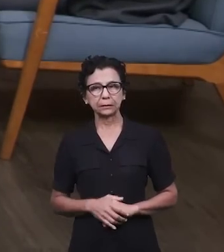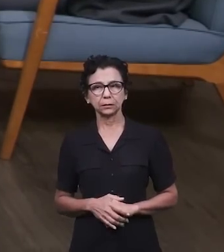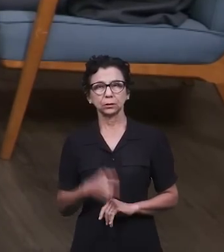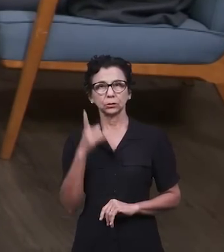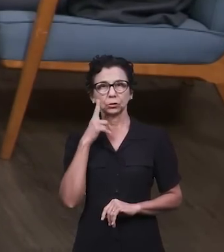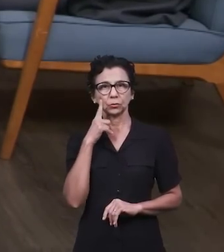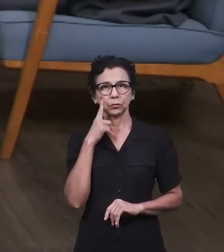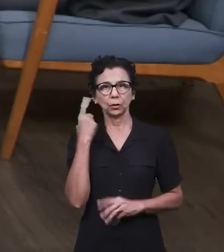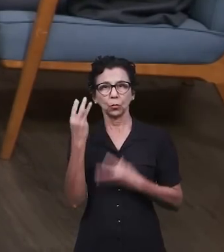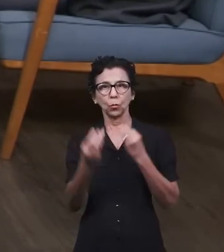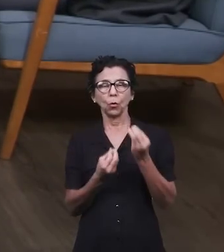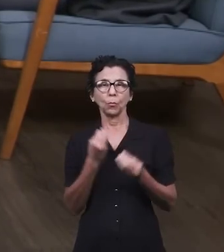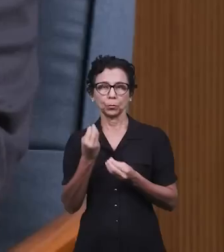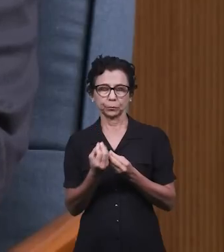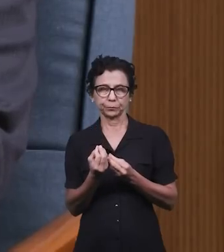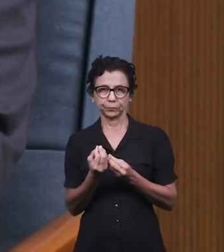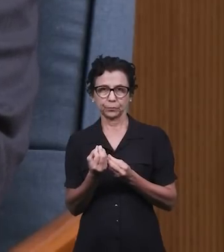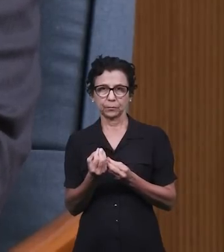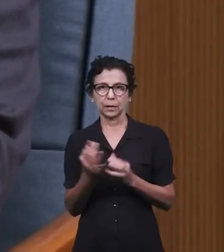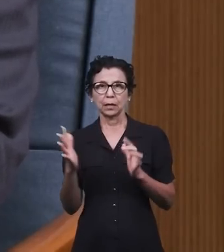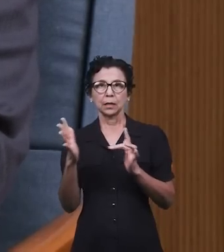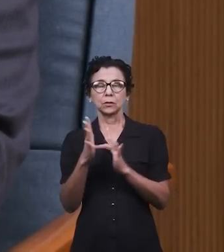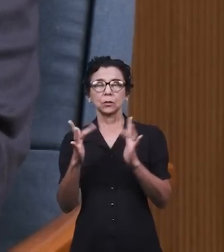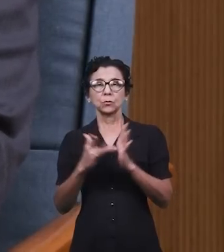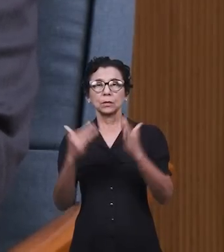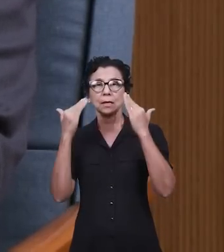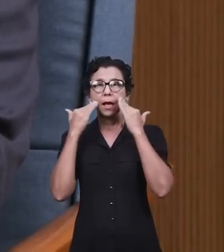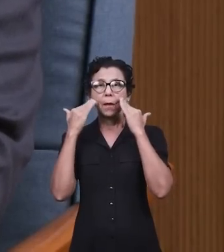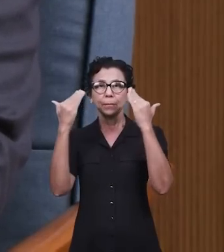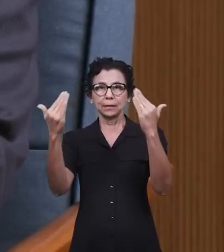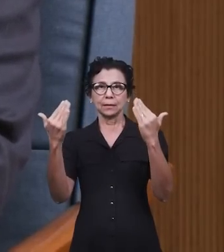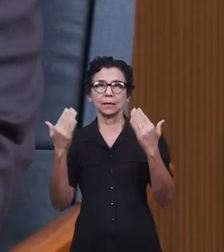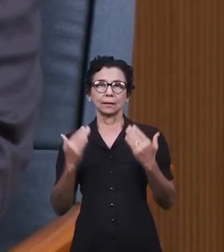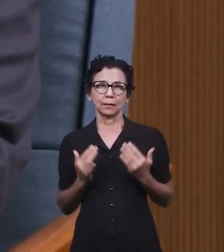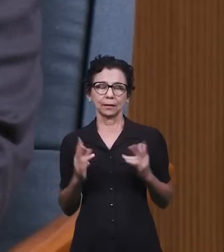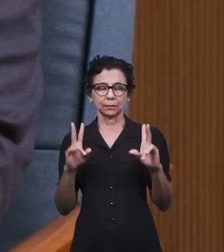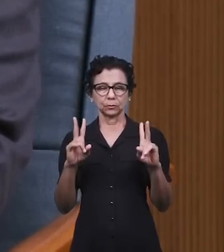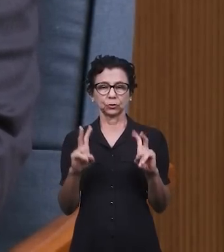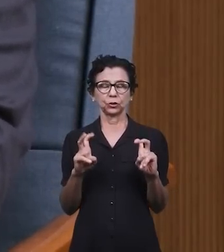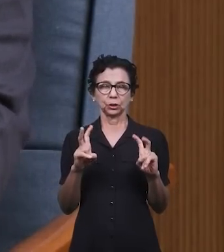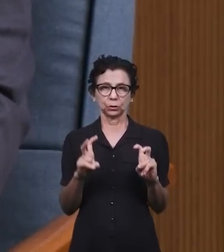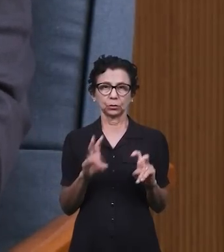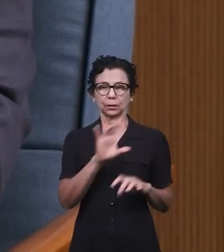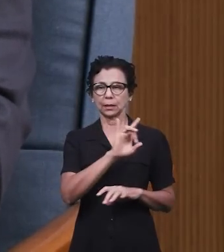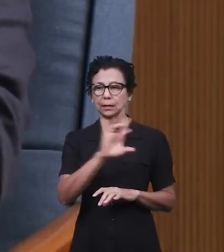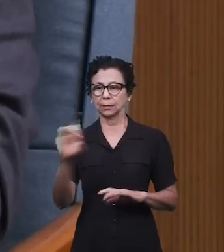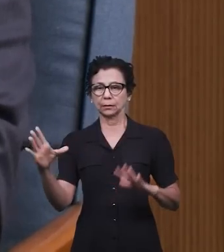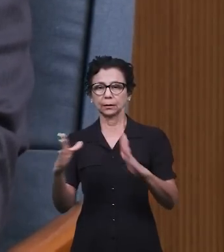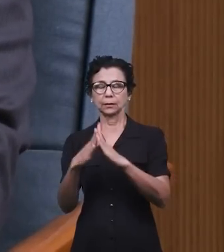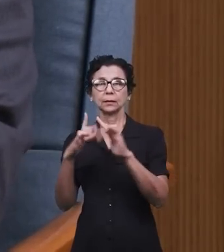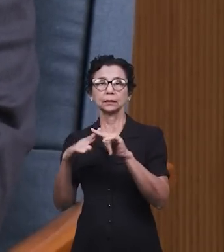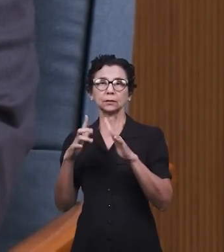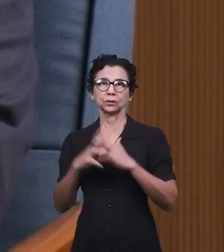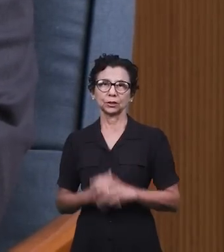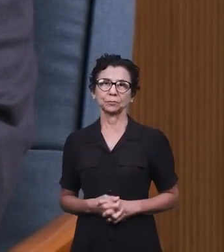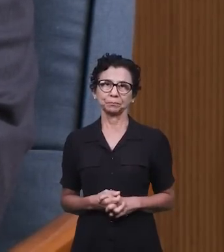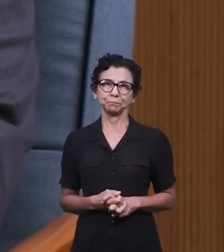Senhor Jesus são virtudes que têm que estar presentes na vida da